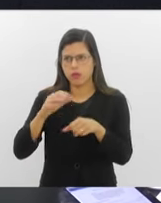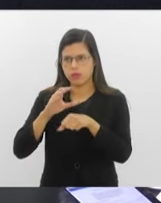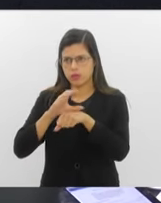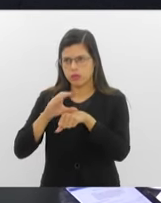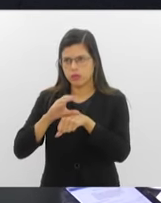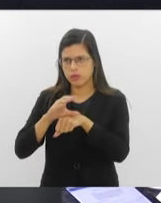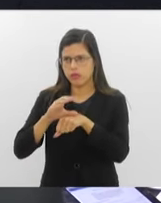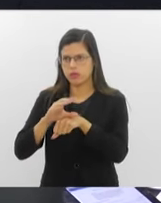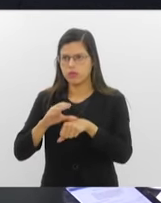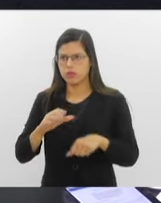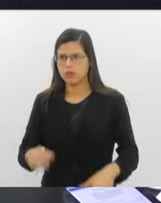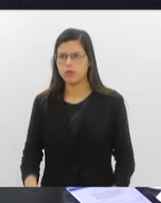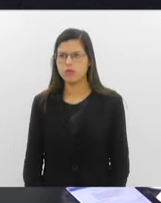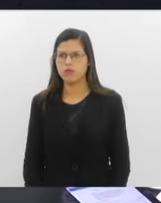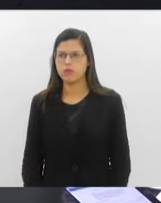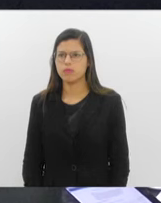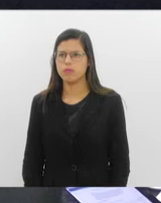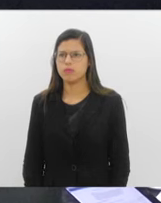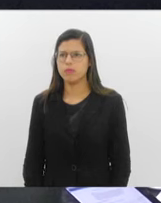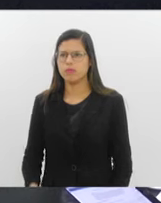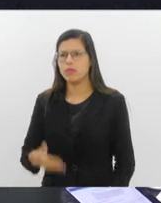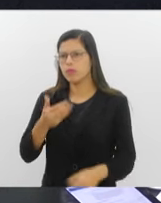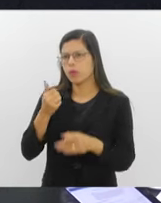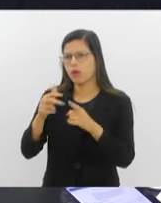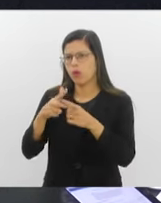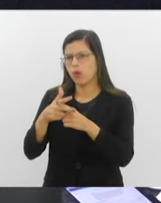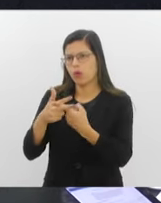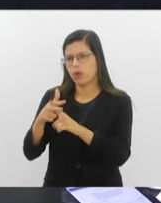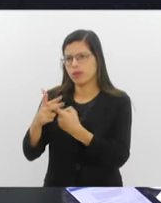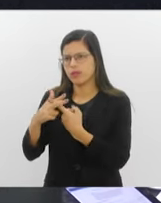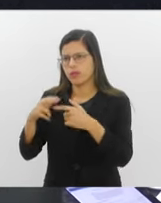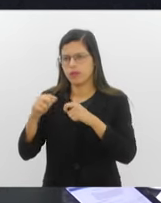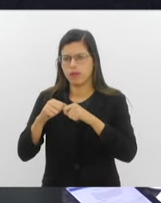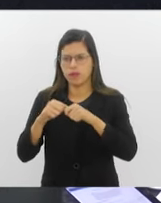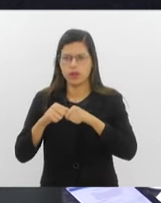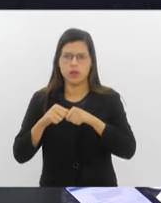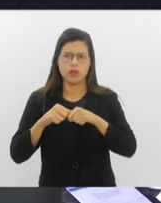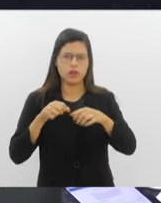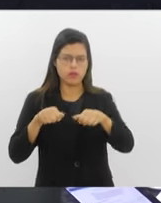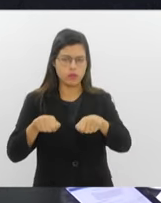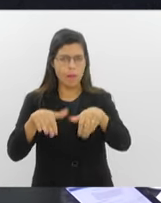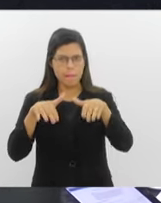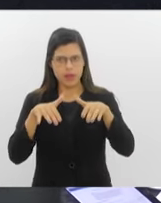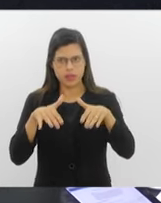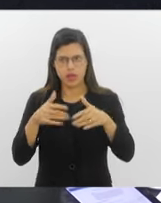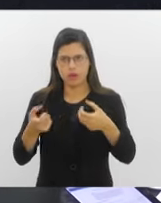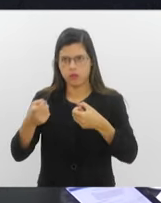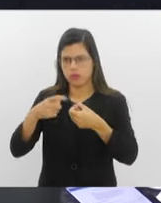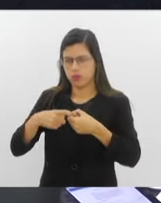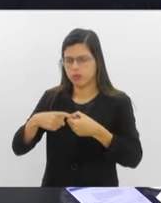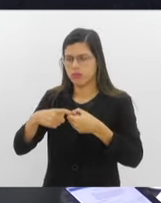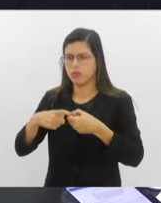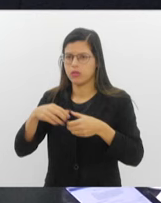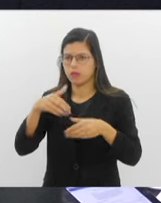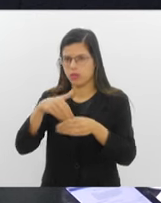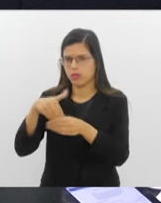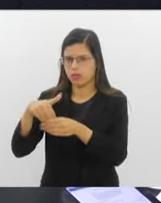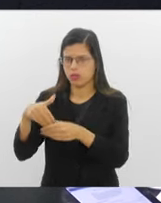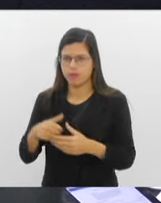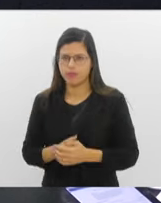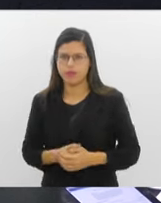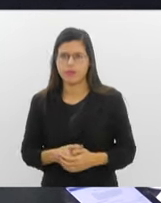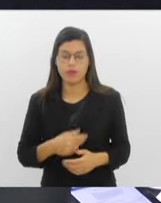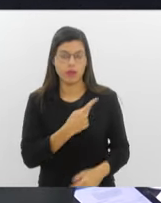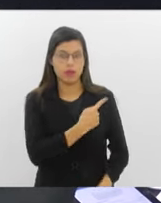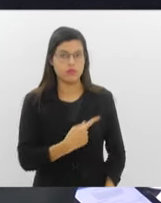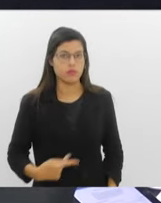emendar em plenário. E as melhores correções são feitas em plenário. Enfim. Retomando a votação, presidente, deputado Luiz Paulo. Eu estou